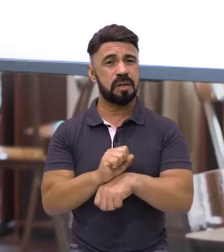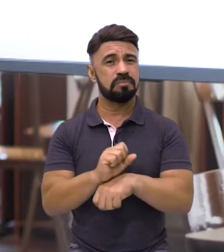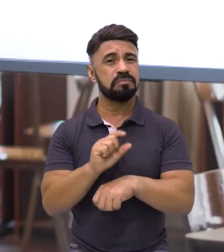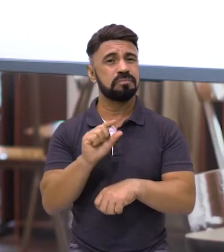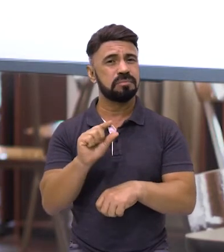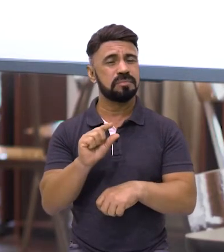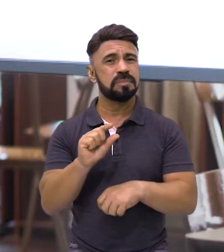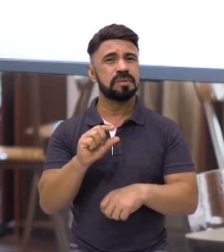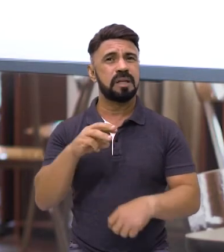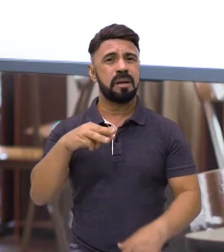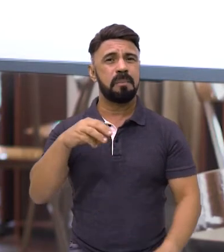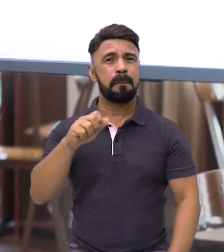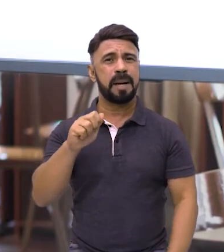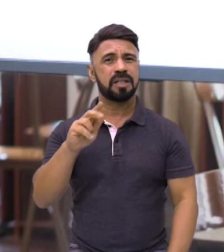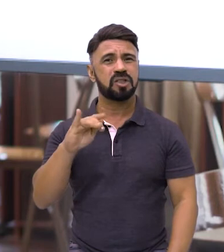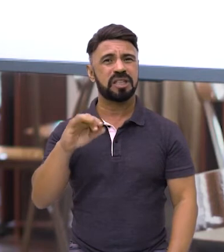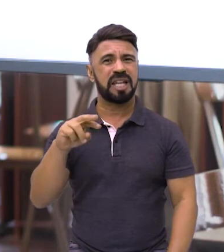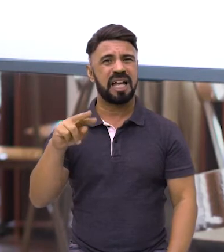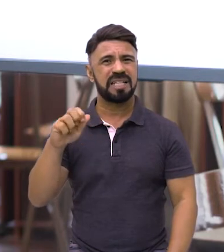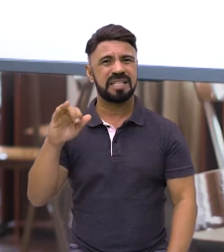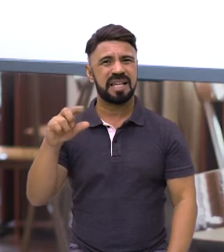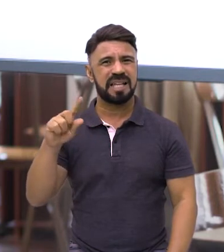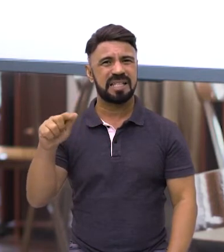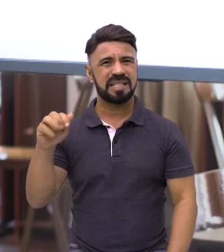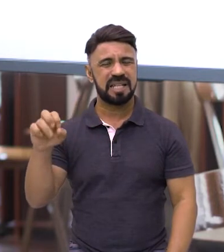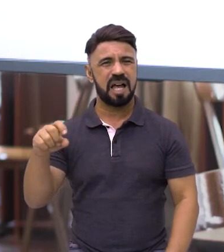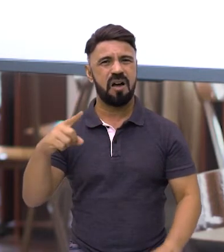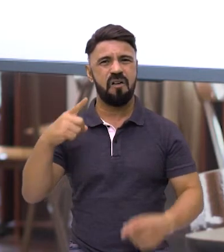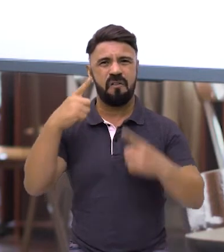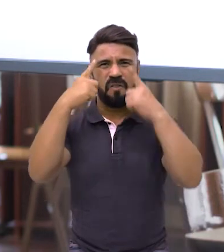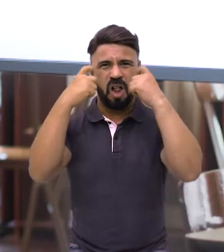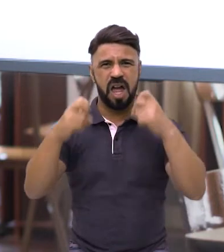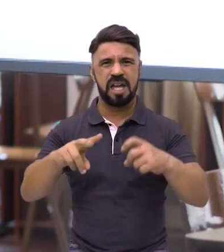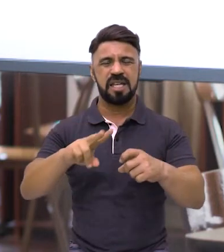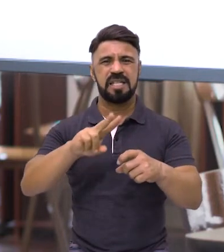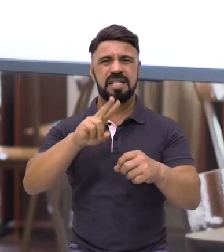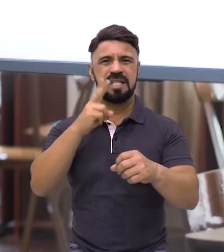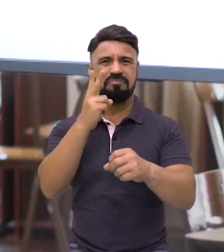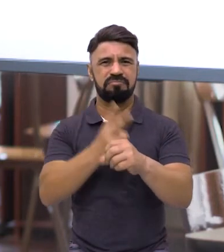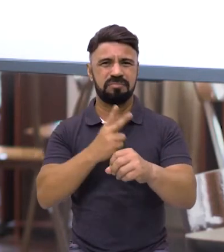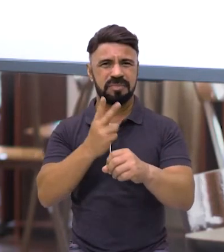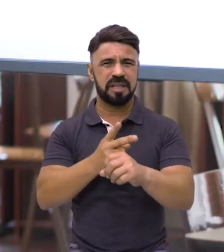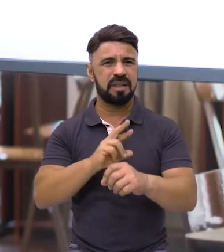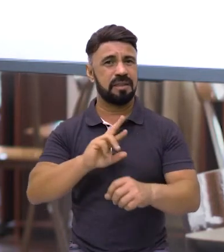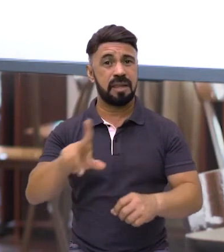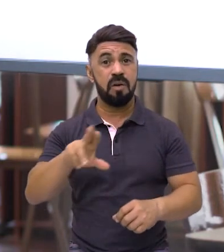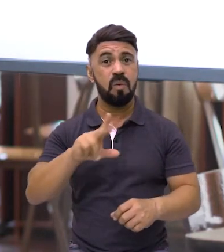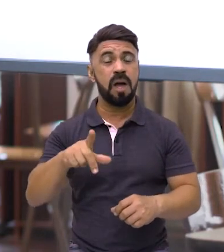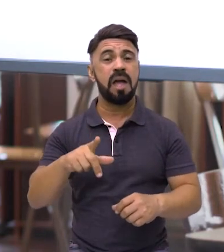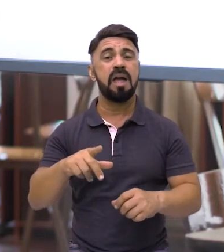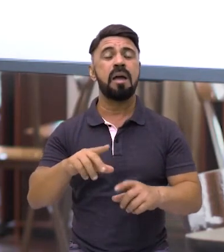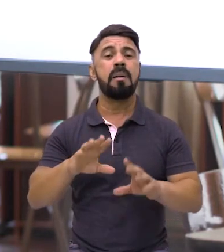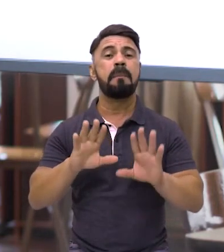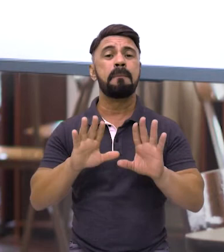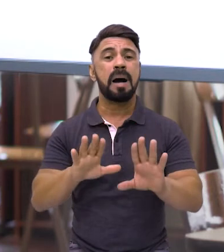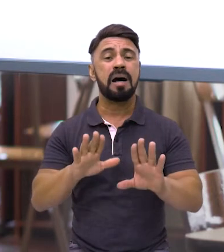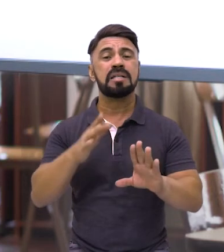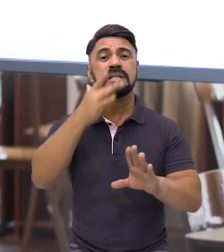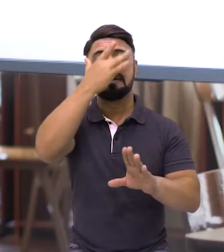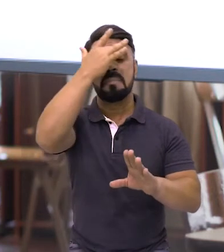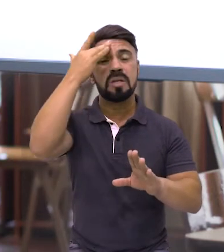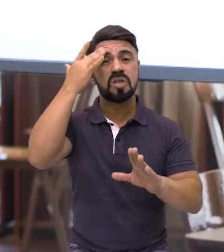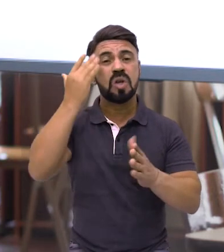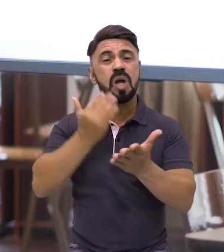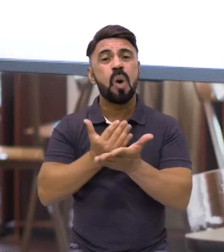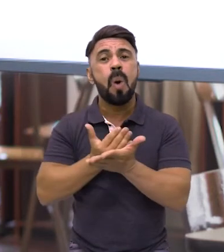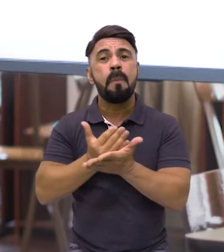pouco, marginalização a gente não está ligando aí a questão de violência, tá? Mas aqueles que passam a viver